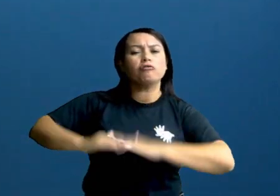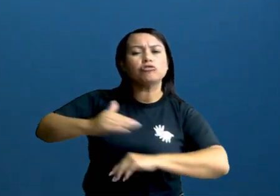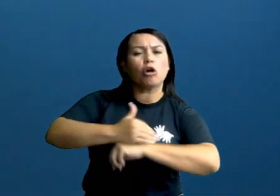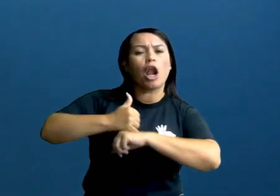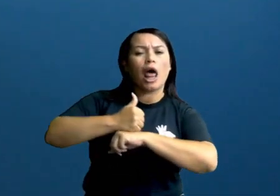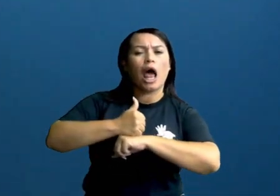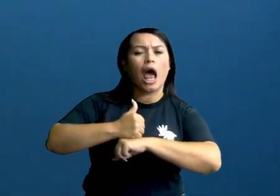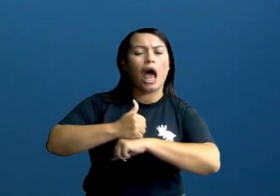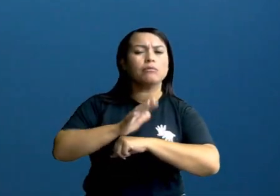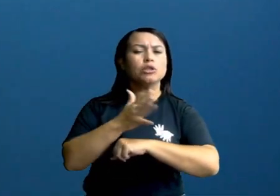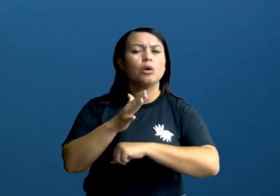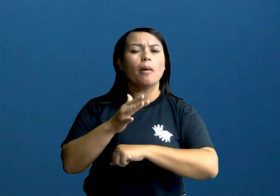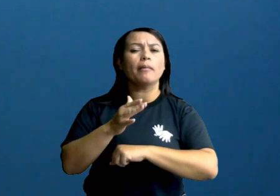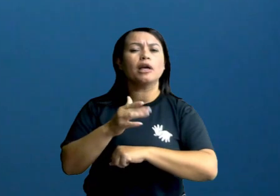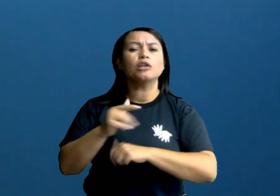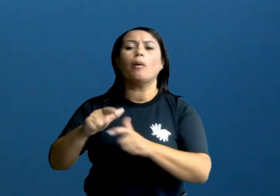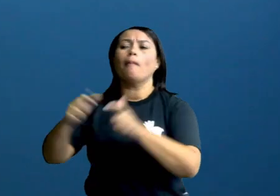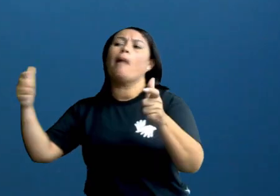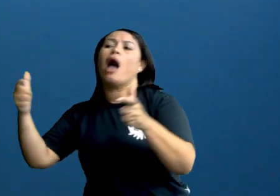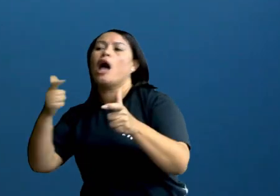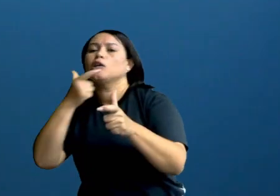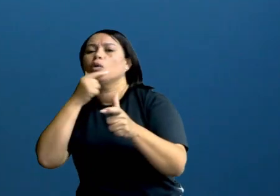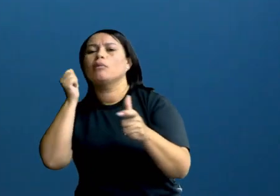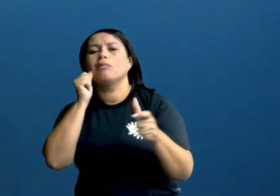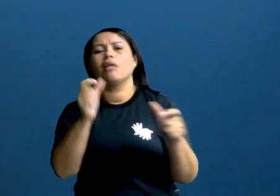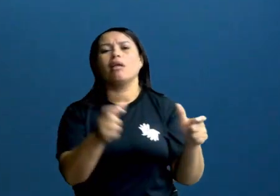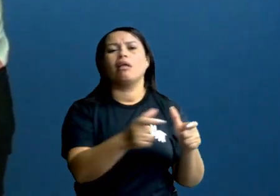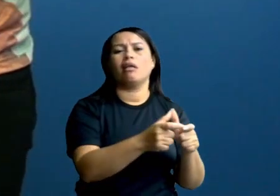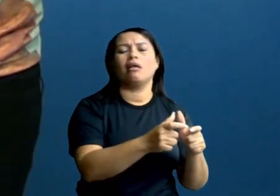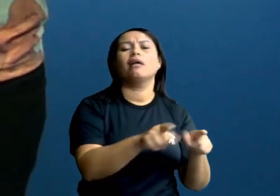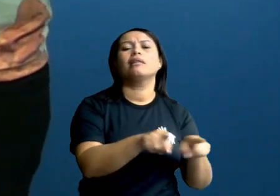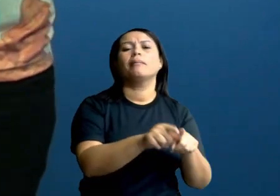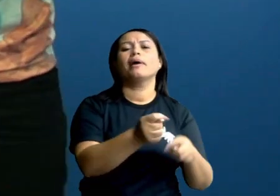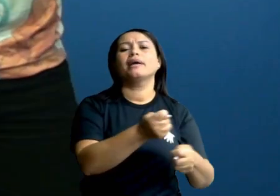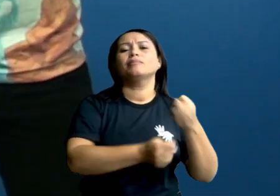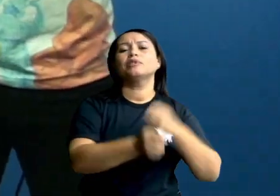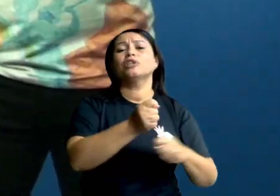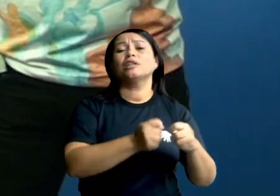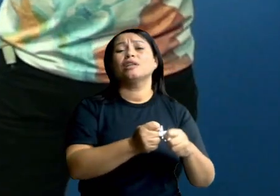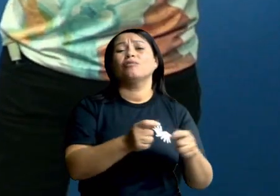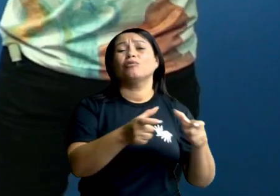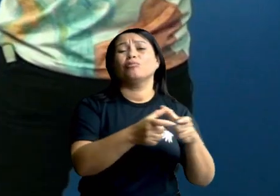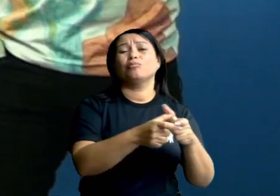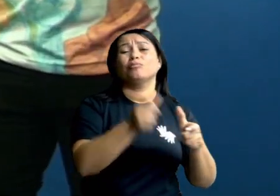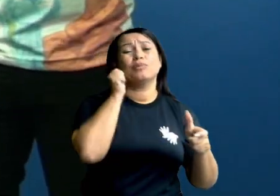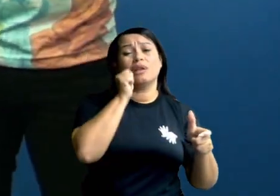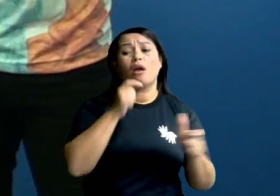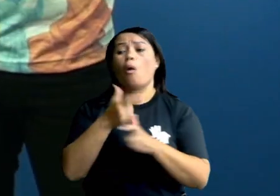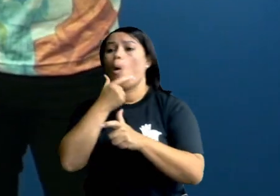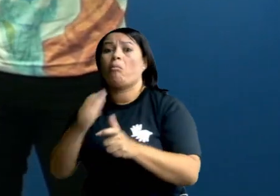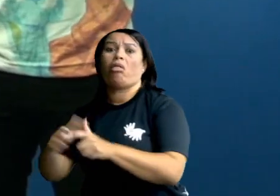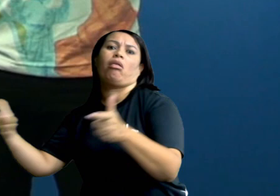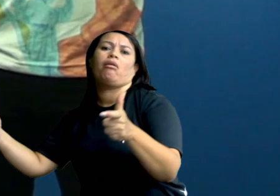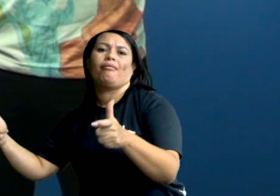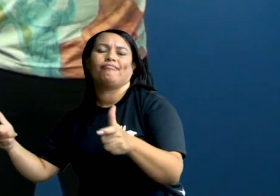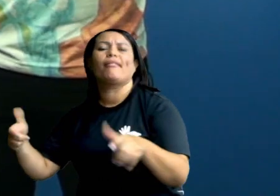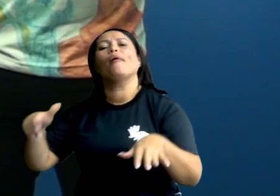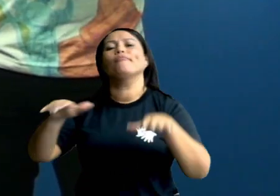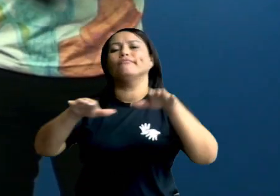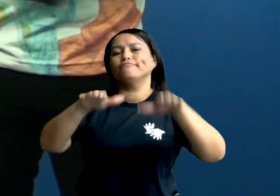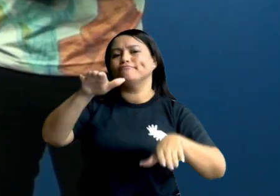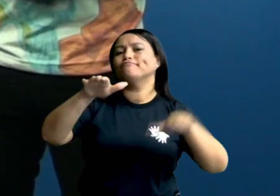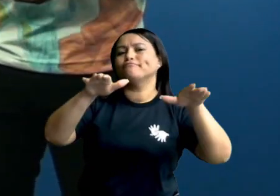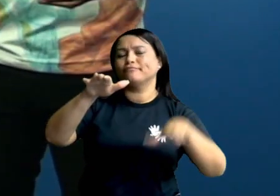mulheres do que homens. E, por fim, trabalhadores de apoio administrativo, menos mulheres do que homens. Isso também ocorre, por exemplo, né, nas câmaras